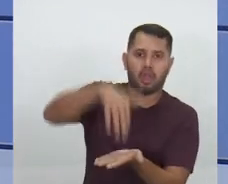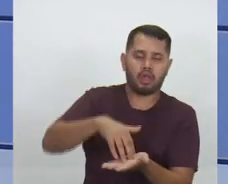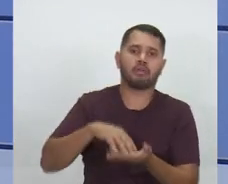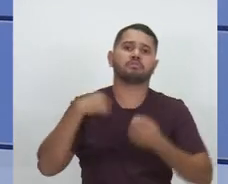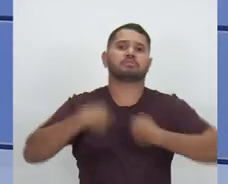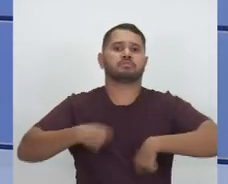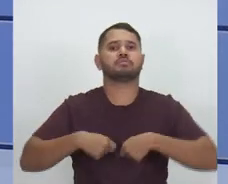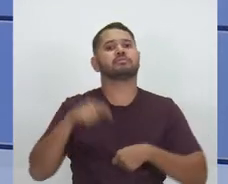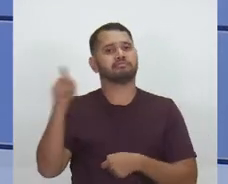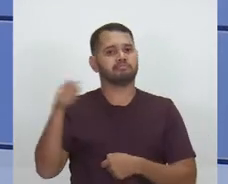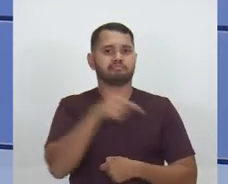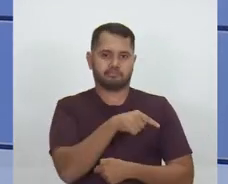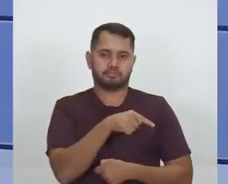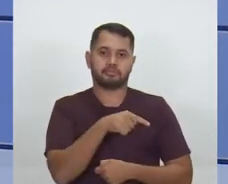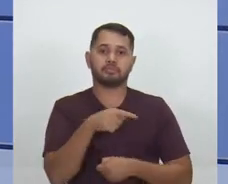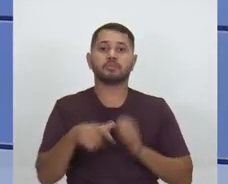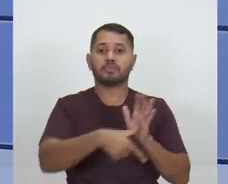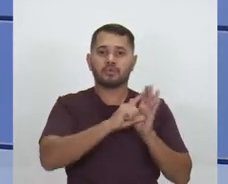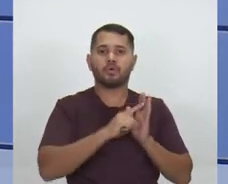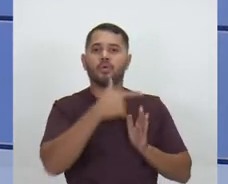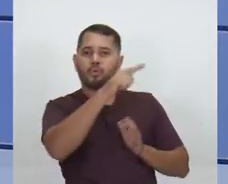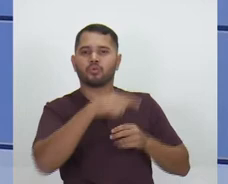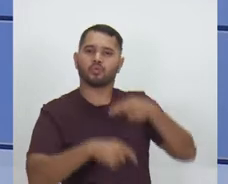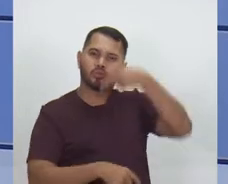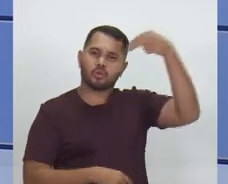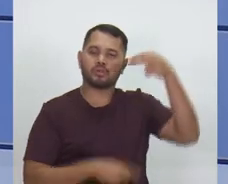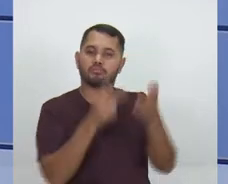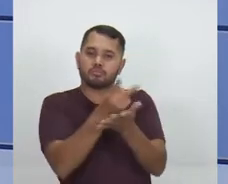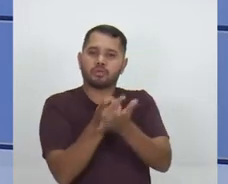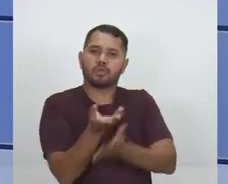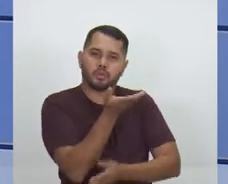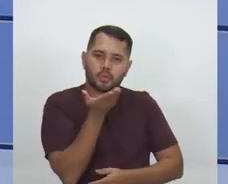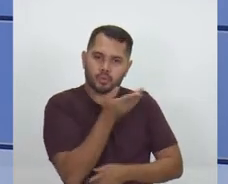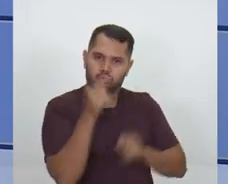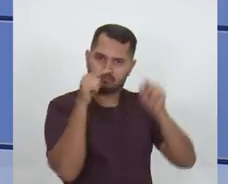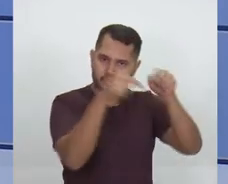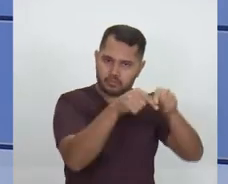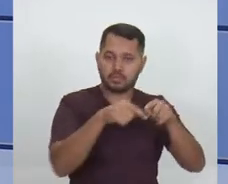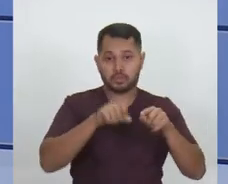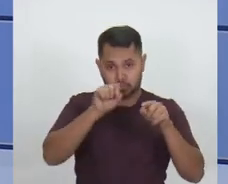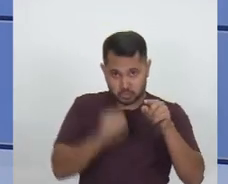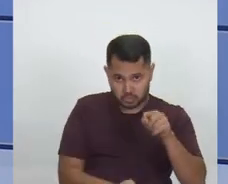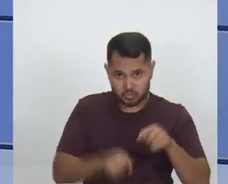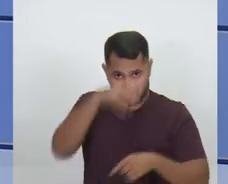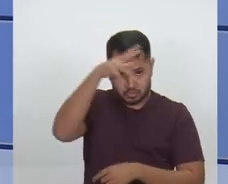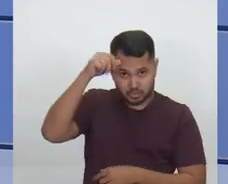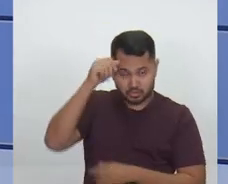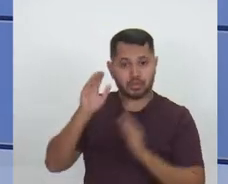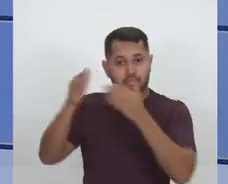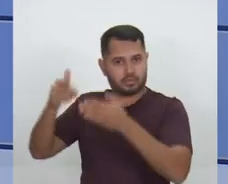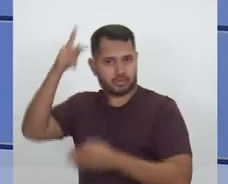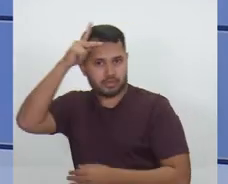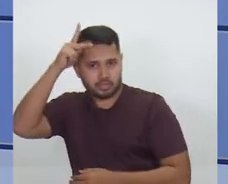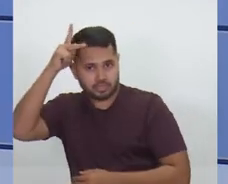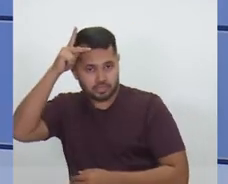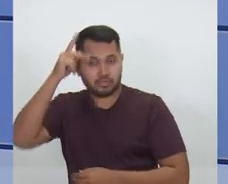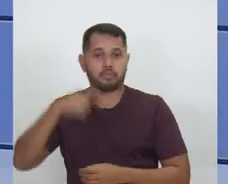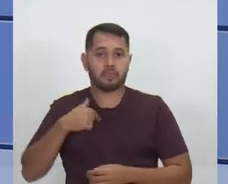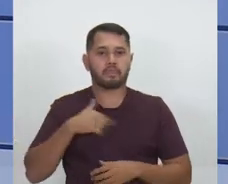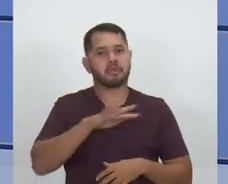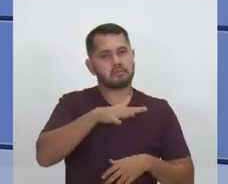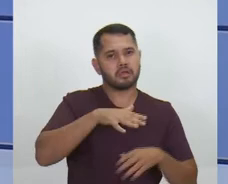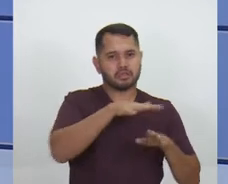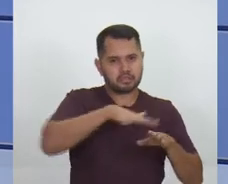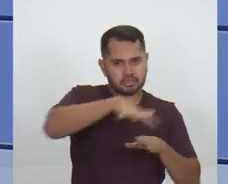nesses pólos quem vem do alto rio negro fica no são raimundo quem vem do baixo amazonas fica em parintins quem vem do do médio amazonas